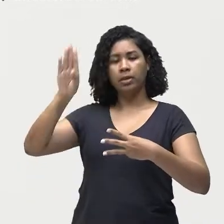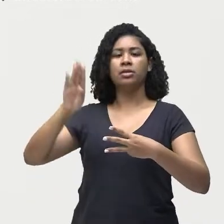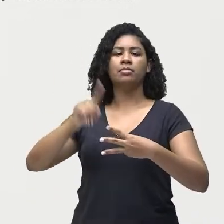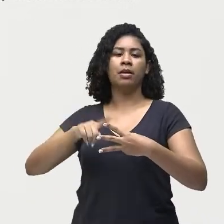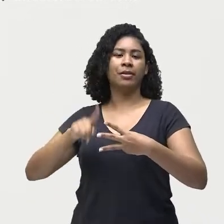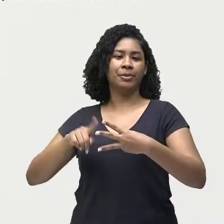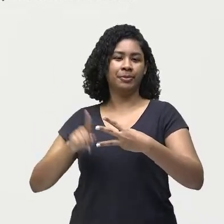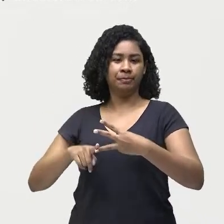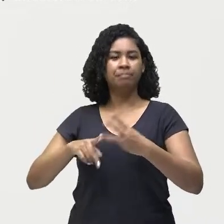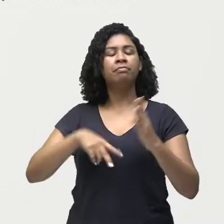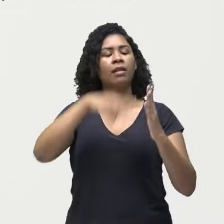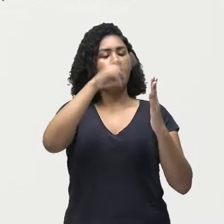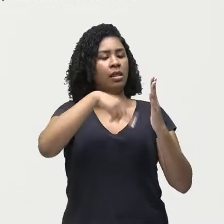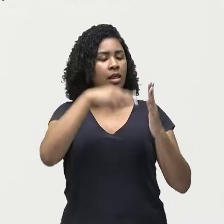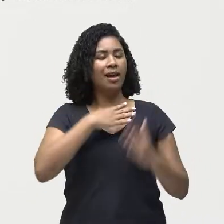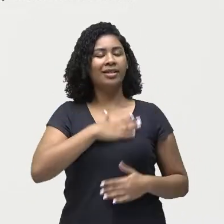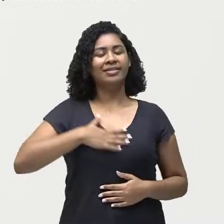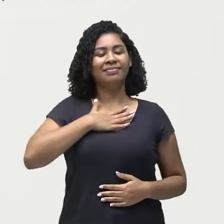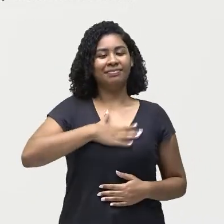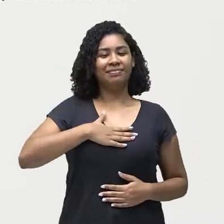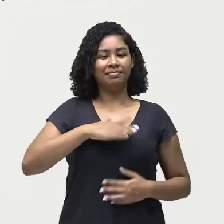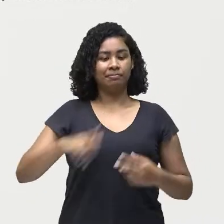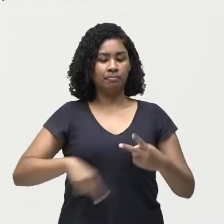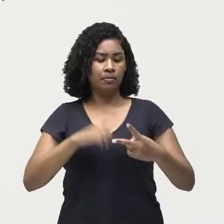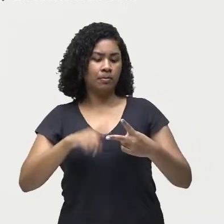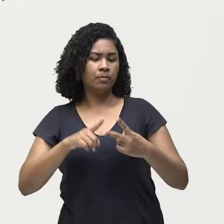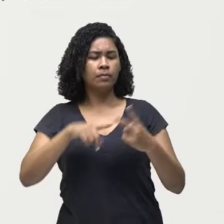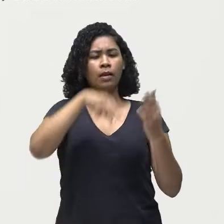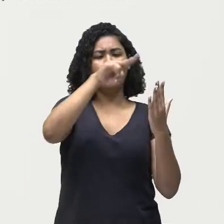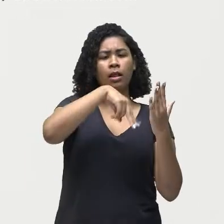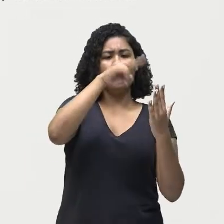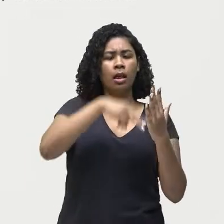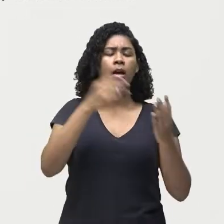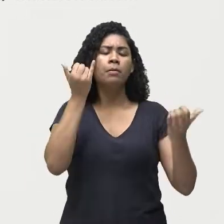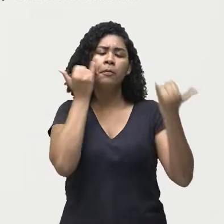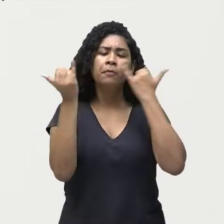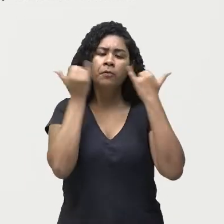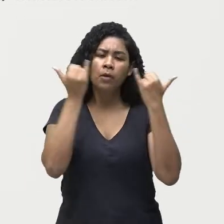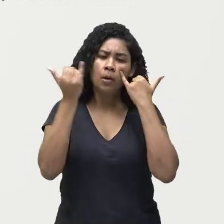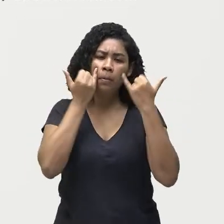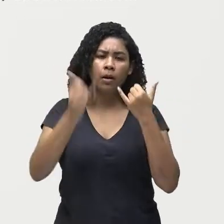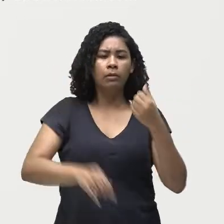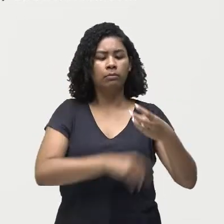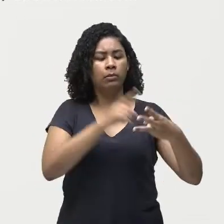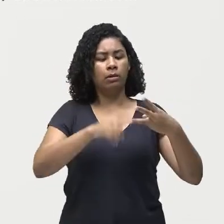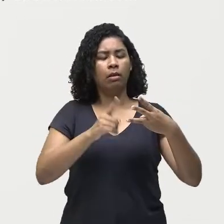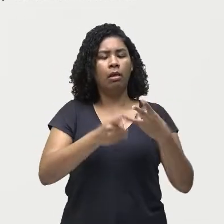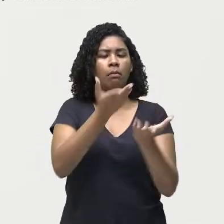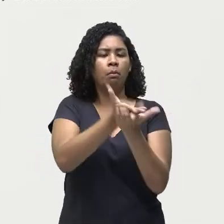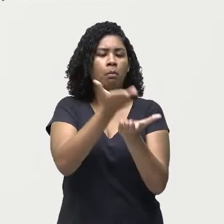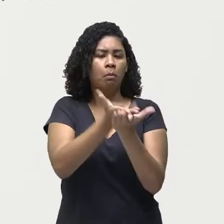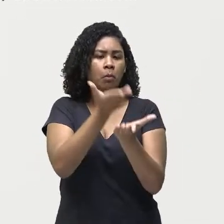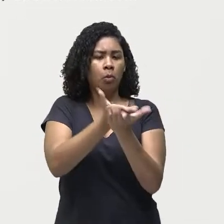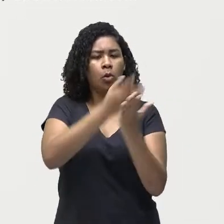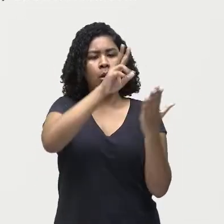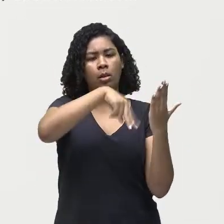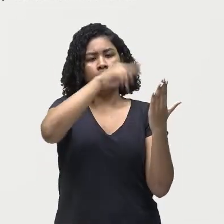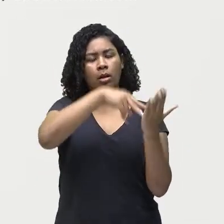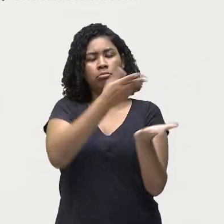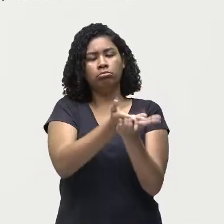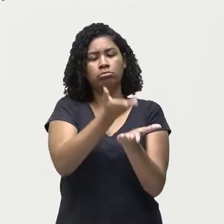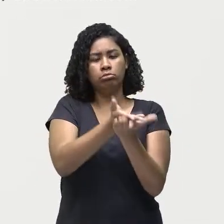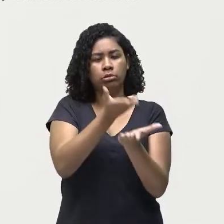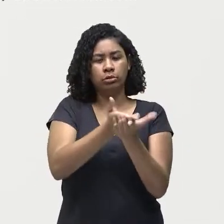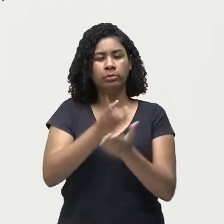entretenimento, ler para se informar e ler para estudar. Todos os 3 objetivos aí,